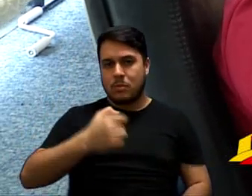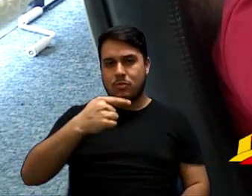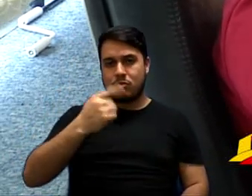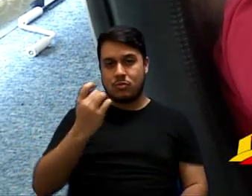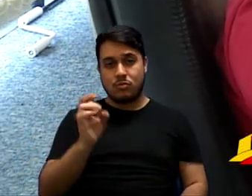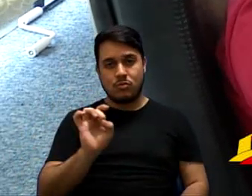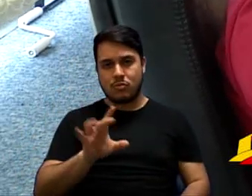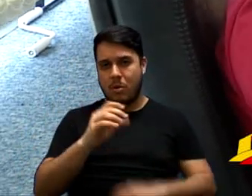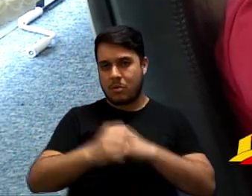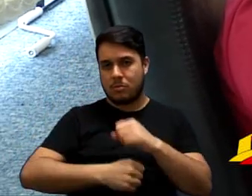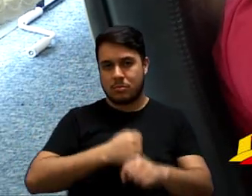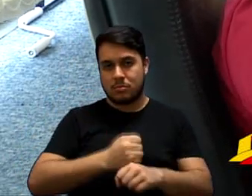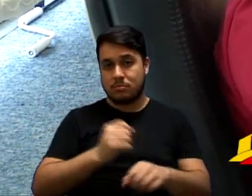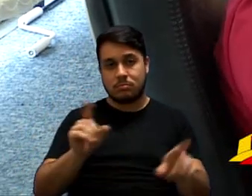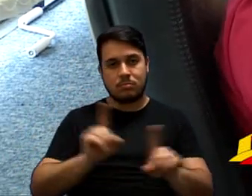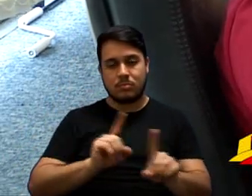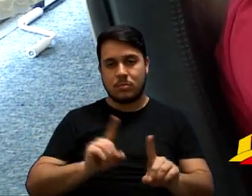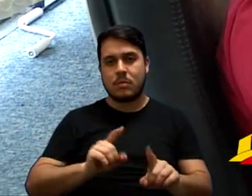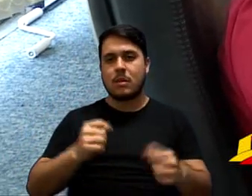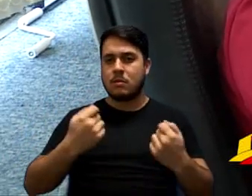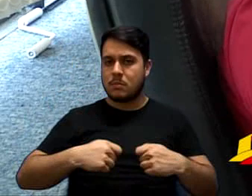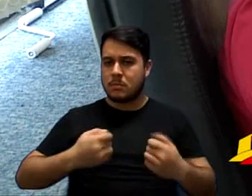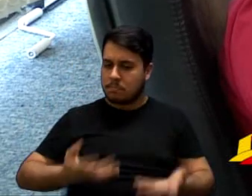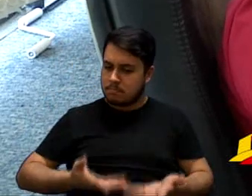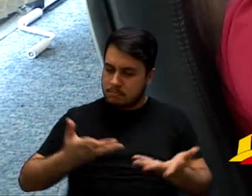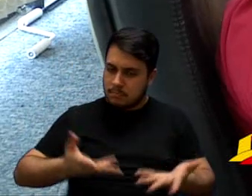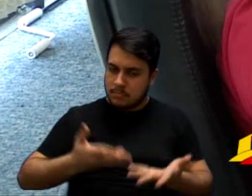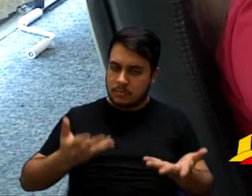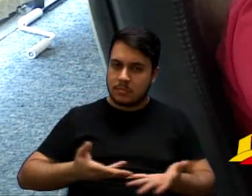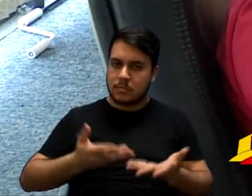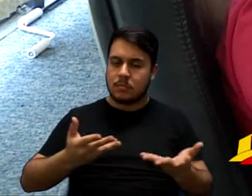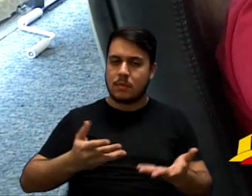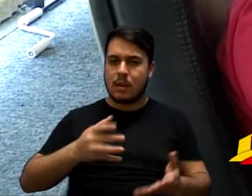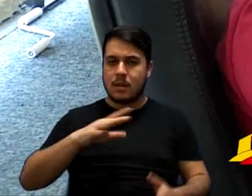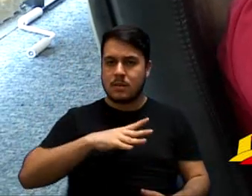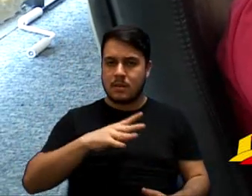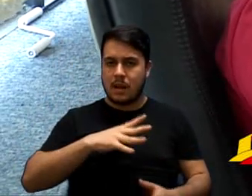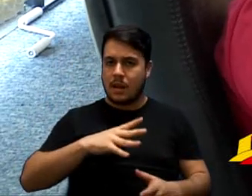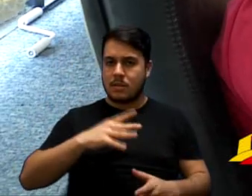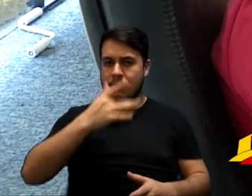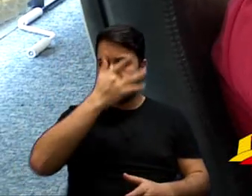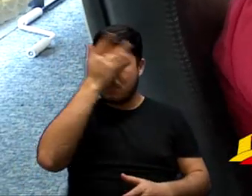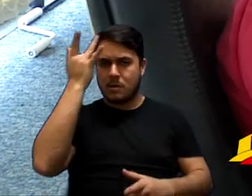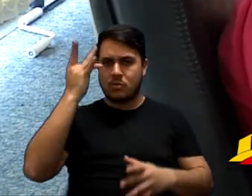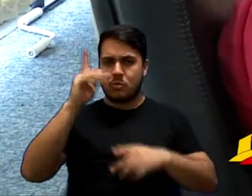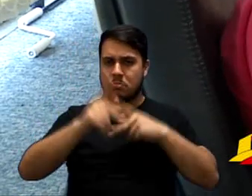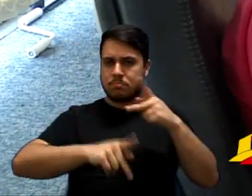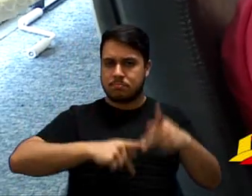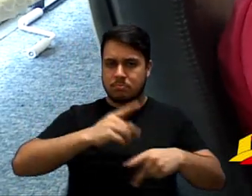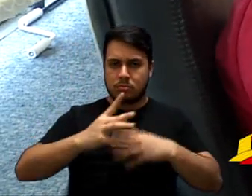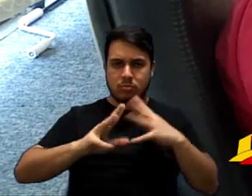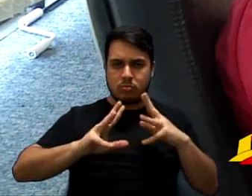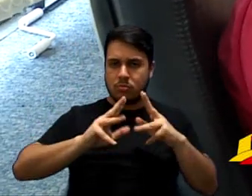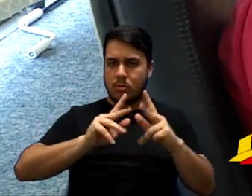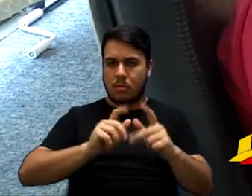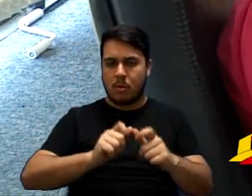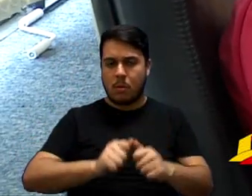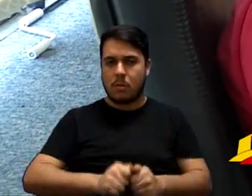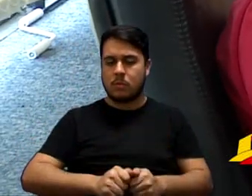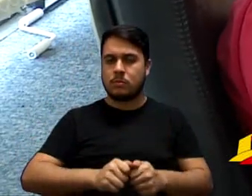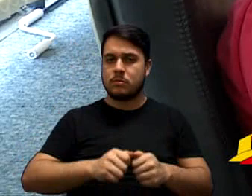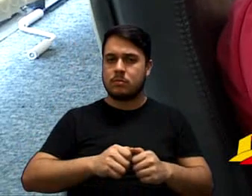eventos da cidade e movimentar como a gente vê as pessoas um gendarme pela cidade inteira plantando então acho que uma sugestão que o traria essa